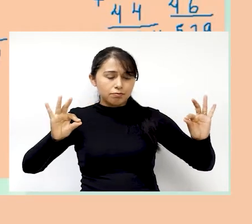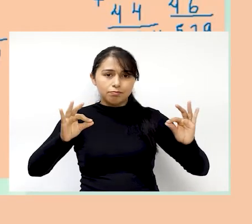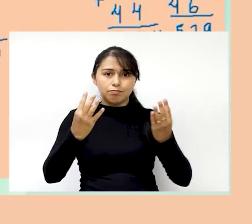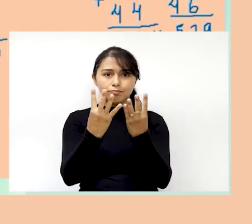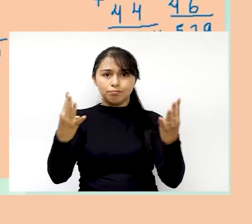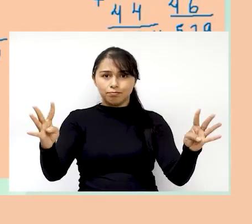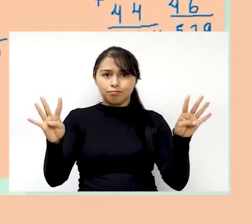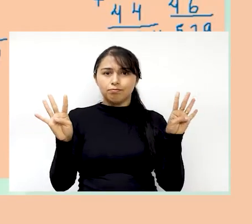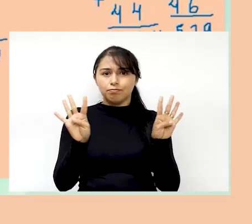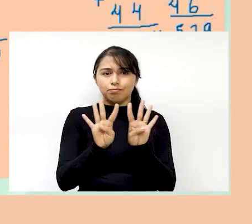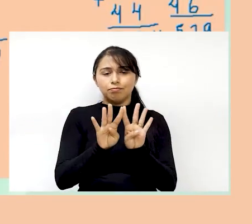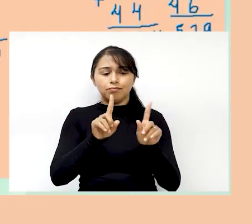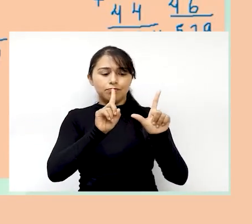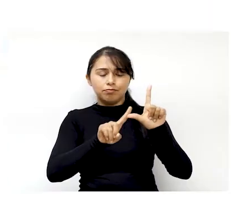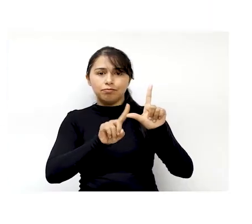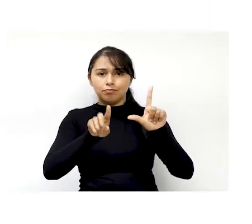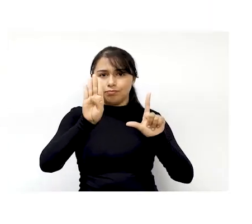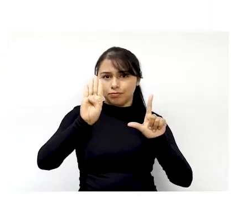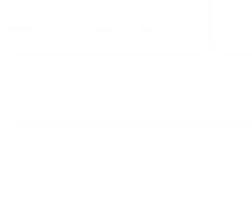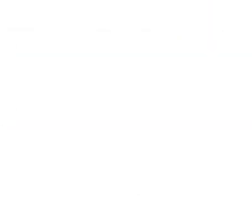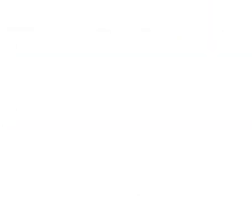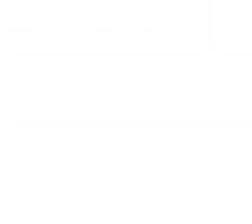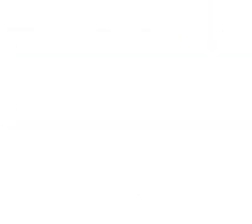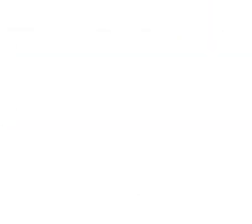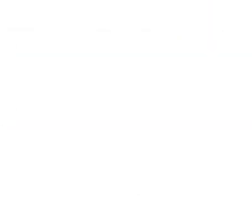pessoal. Valeu e até a próxima.